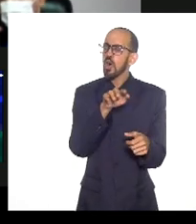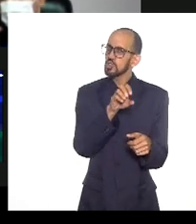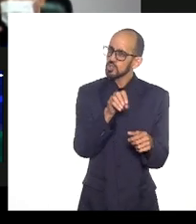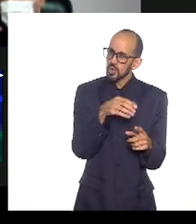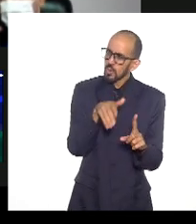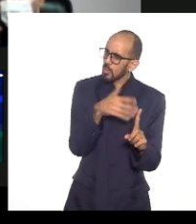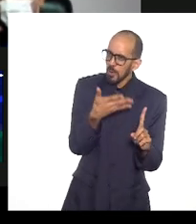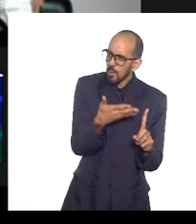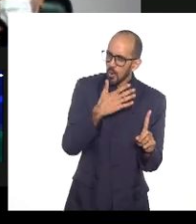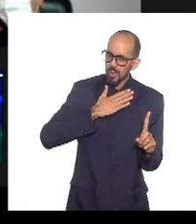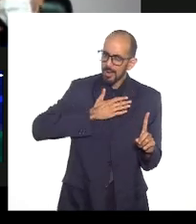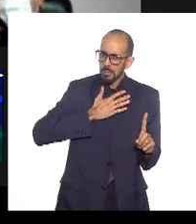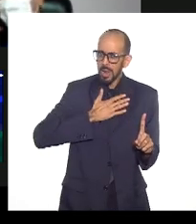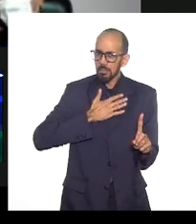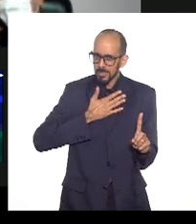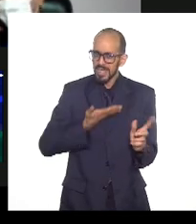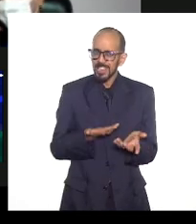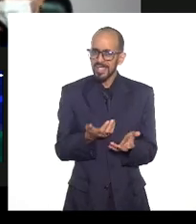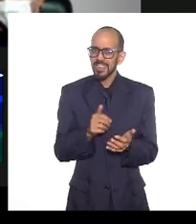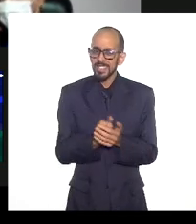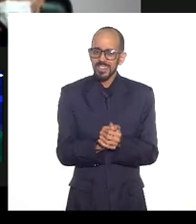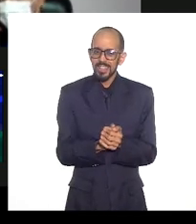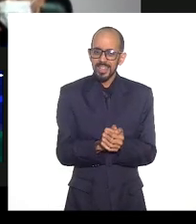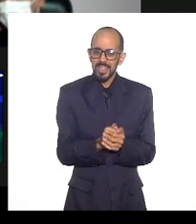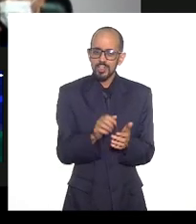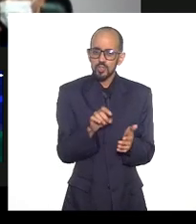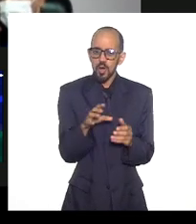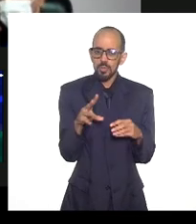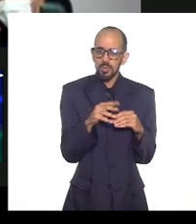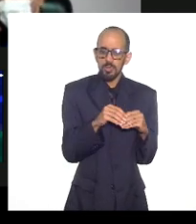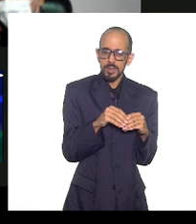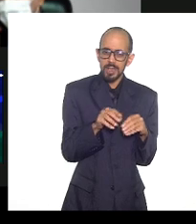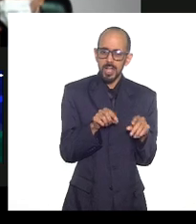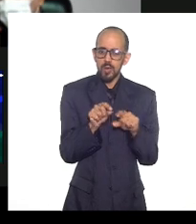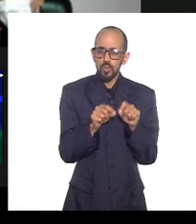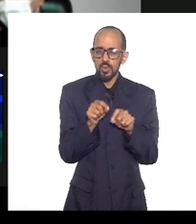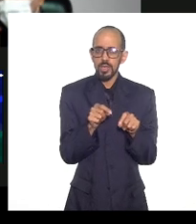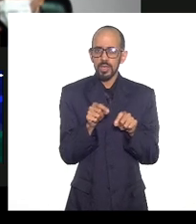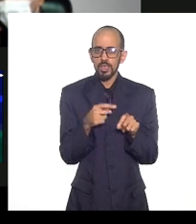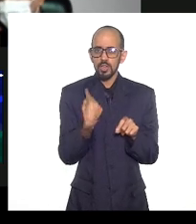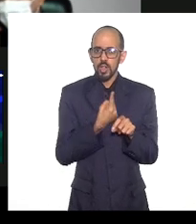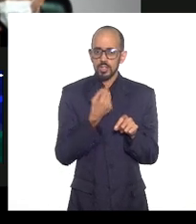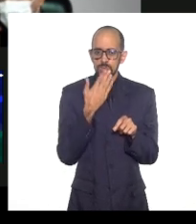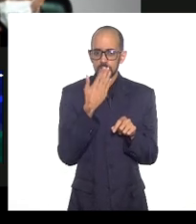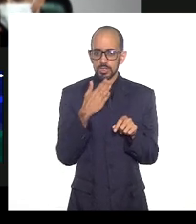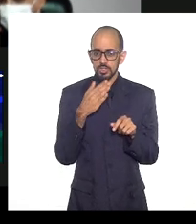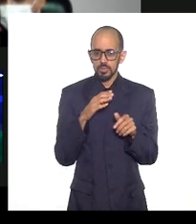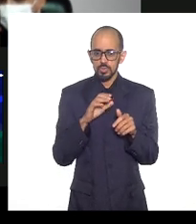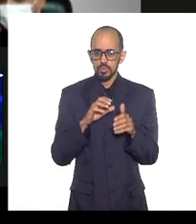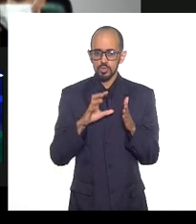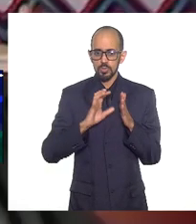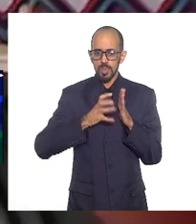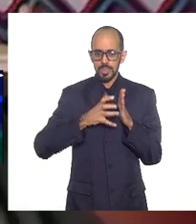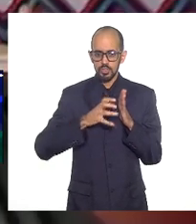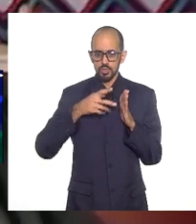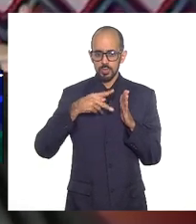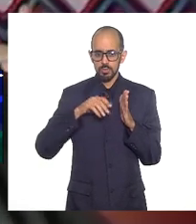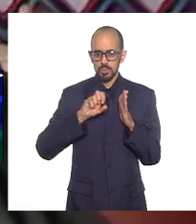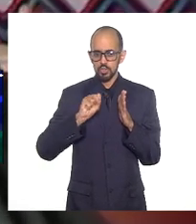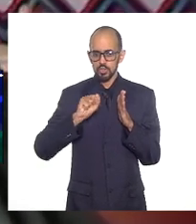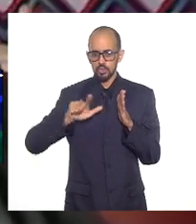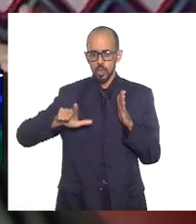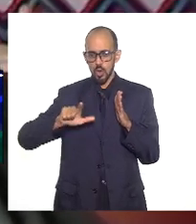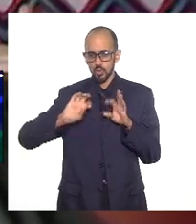Eu gostaria só de acrescentar que a gente já havia pedido anteriormente a inclusão da bancada do PSOL na coautoria, mas não